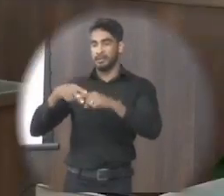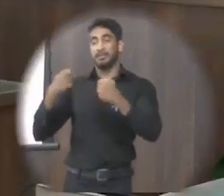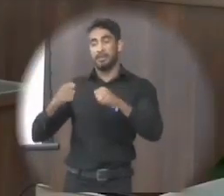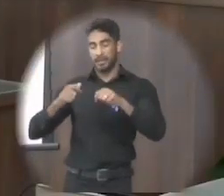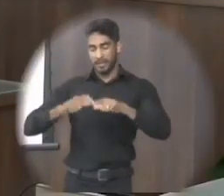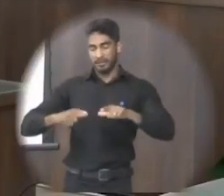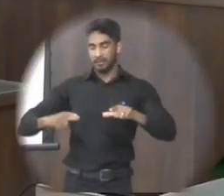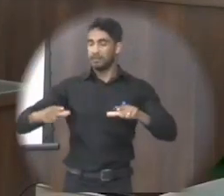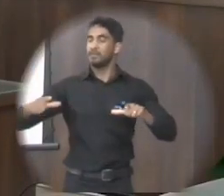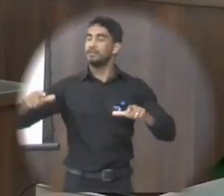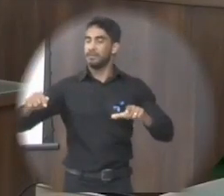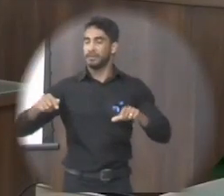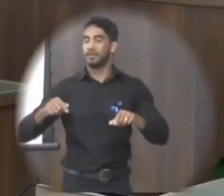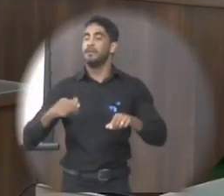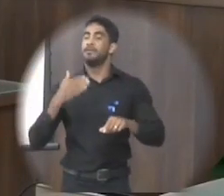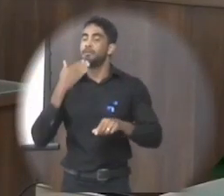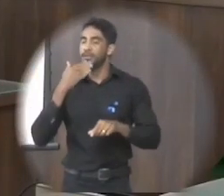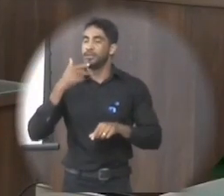Indicação necessidade